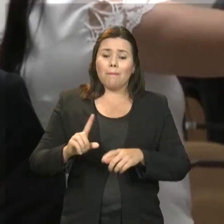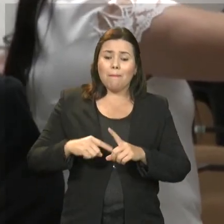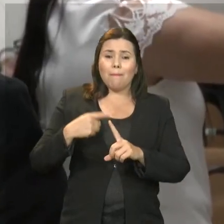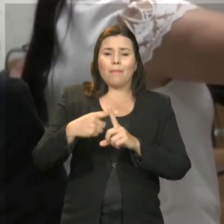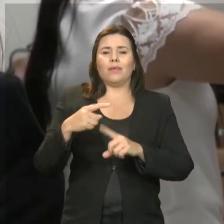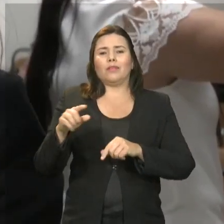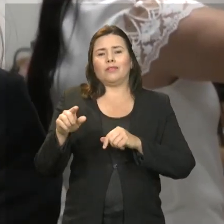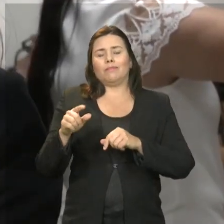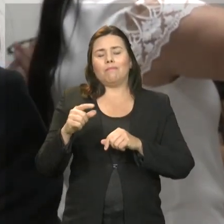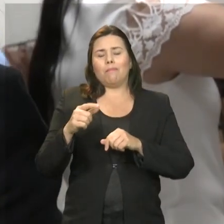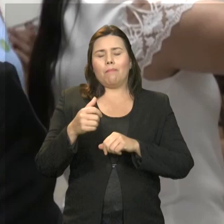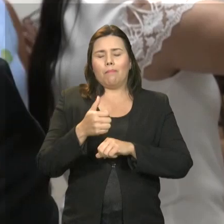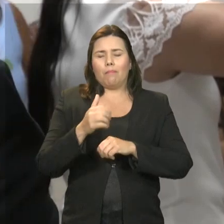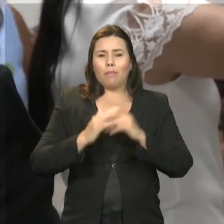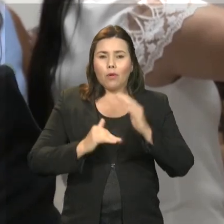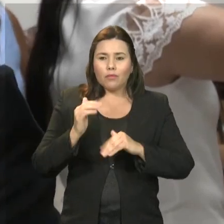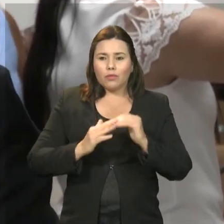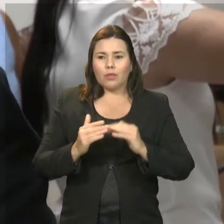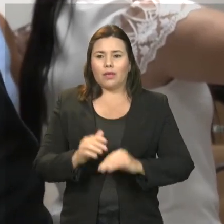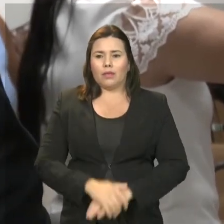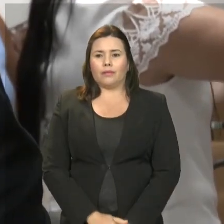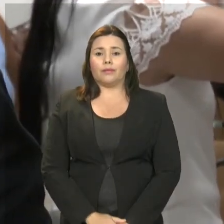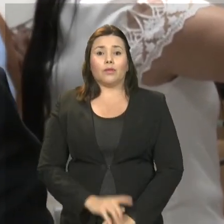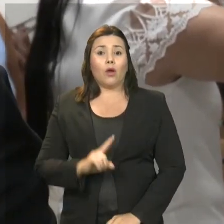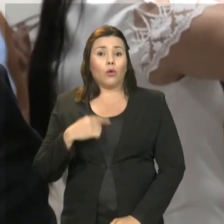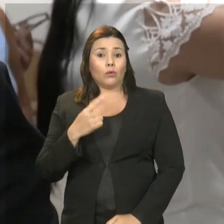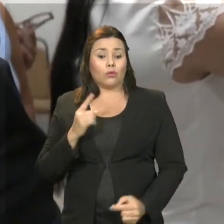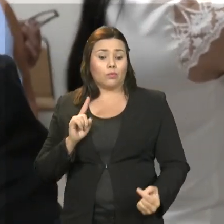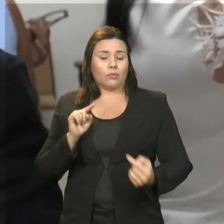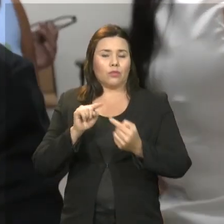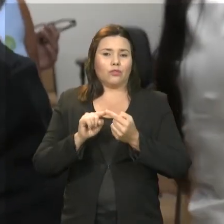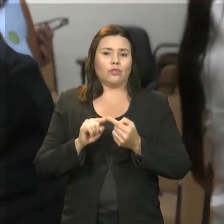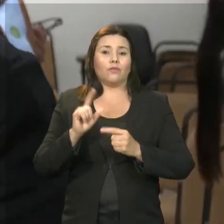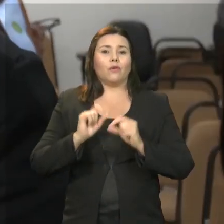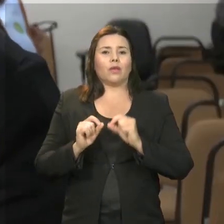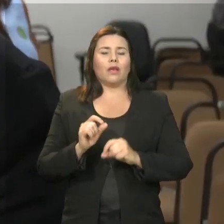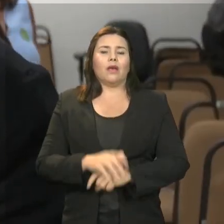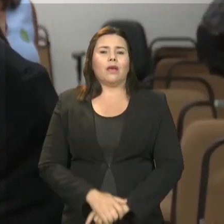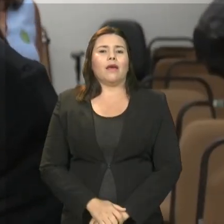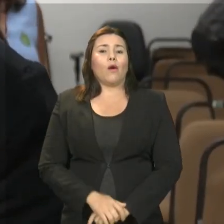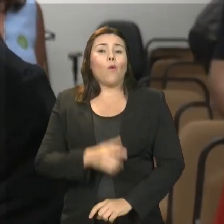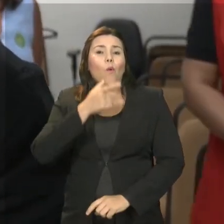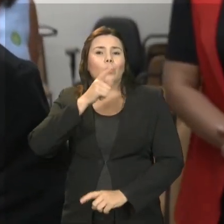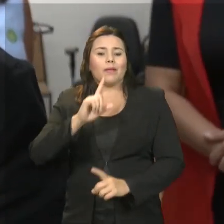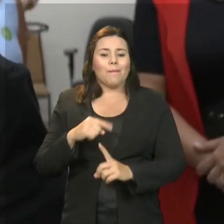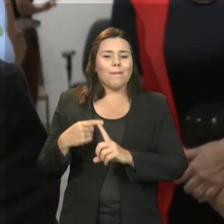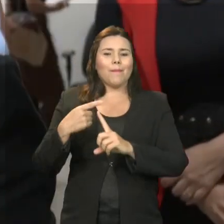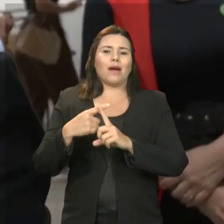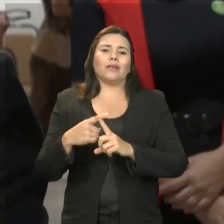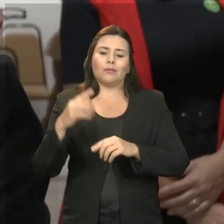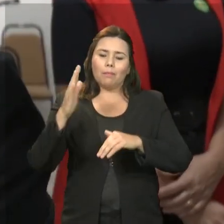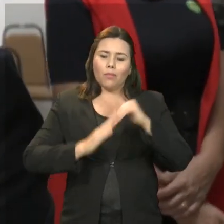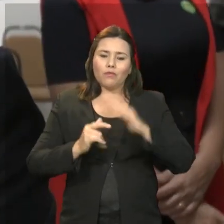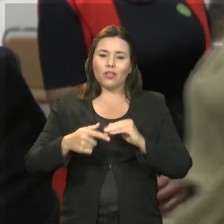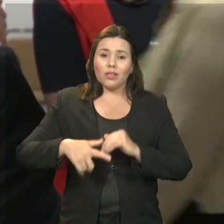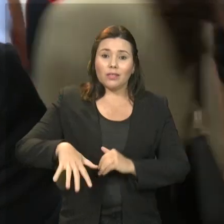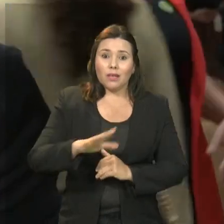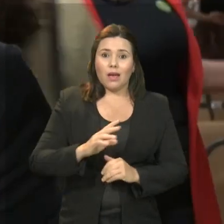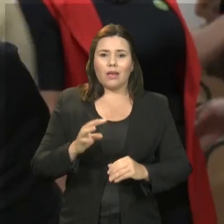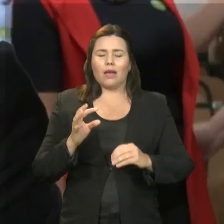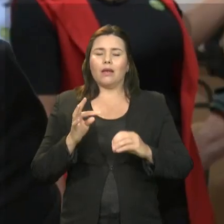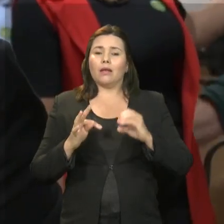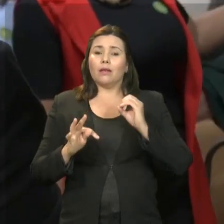Nosso propósito aqui é garantir que haja suficiência quantitativa e qualitativa dos nossos profissionais.